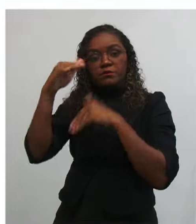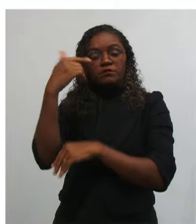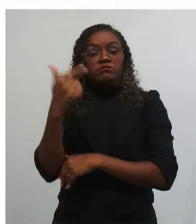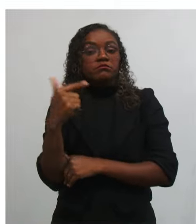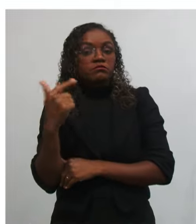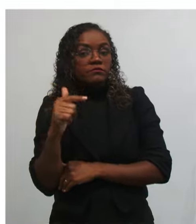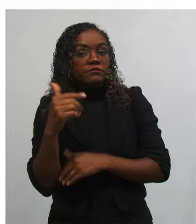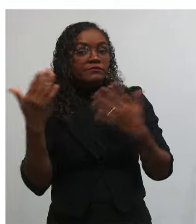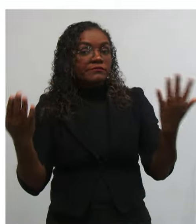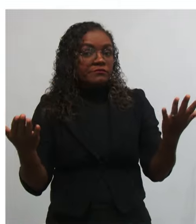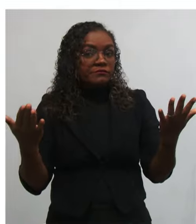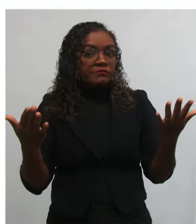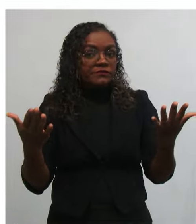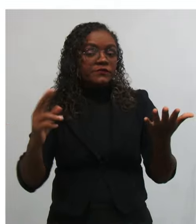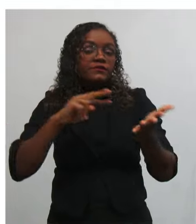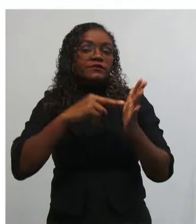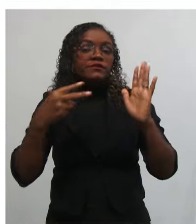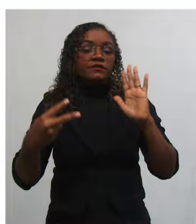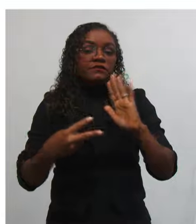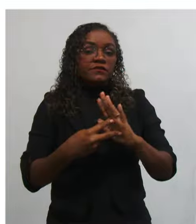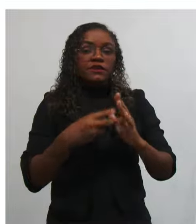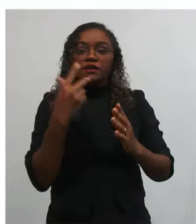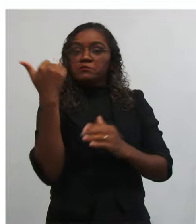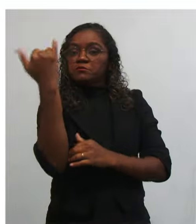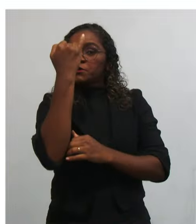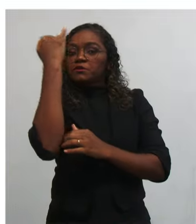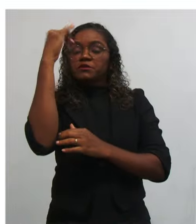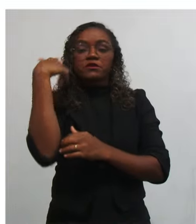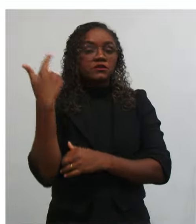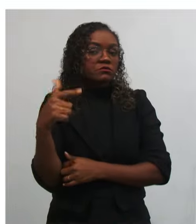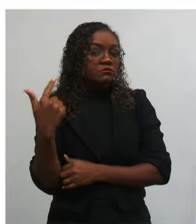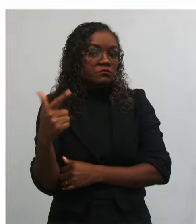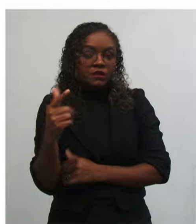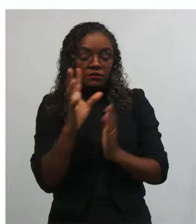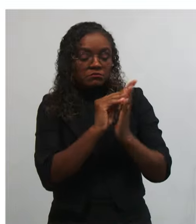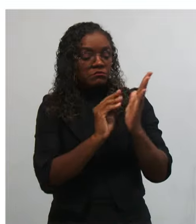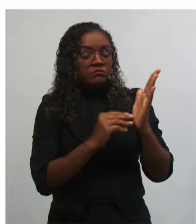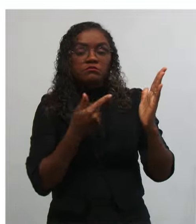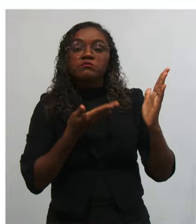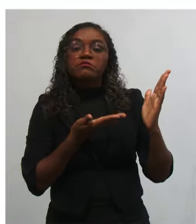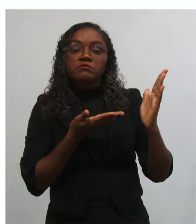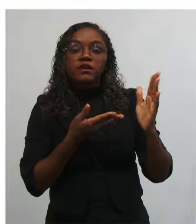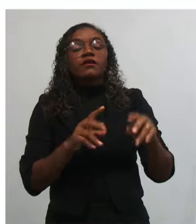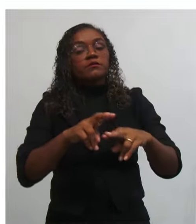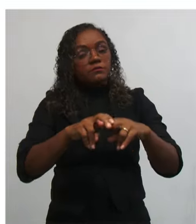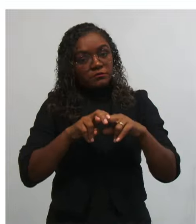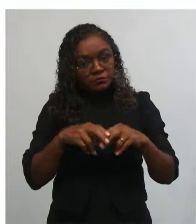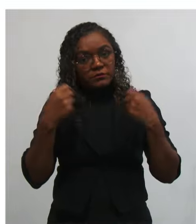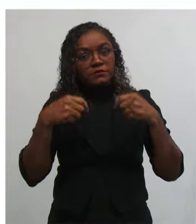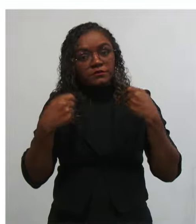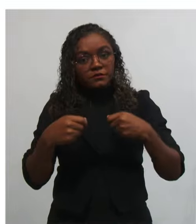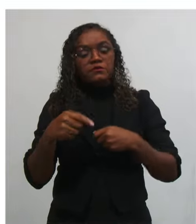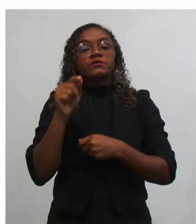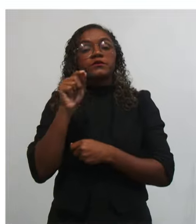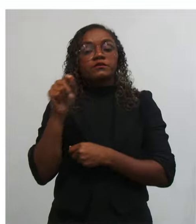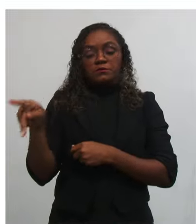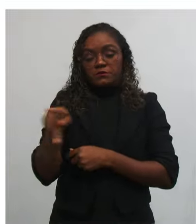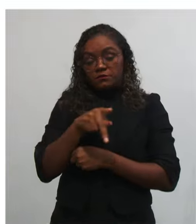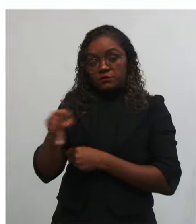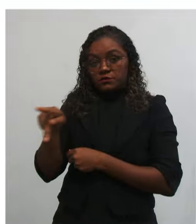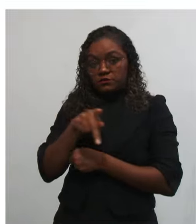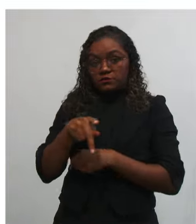conteúdos não são essenciais então é importante que o planejamento esteja ligado àquilo que você considera